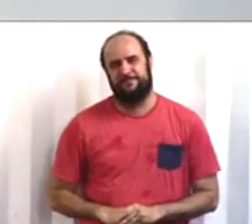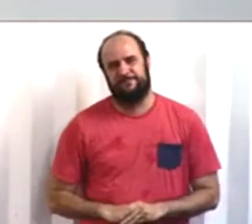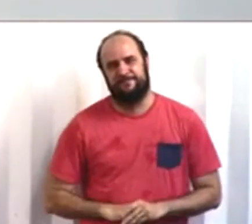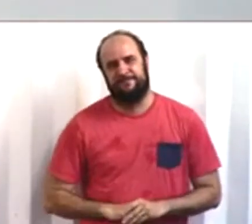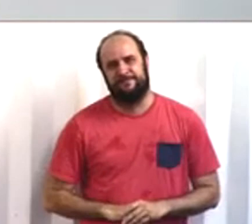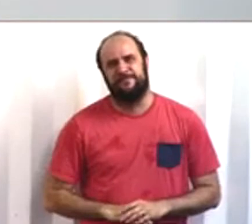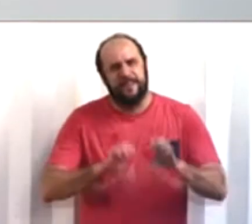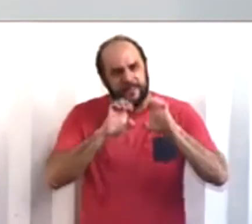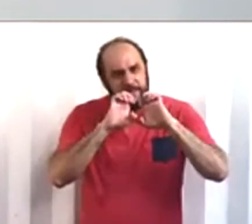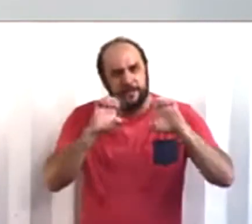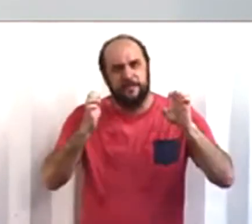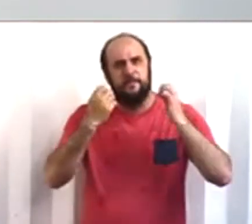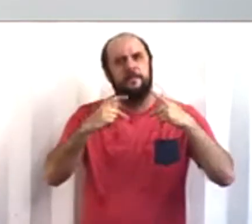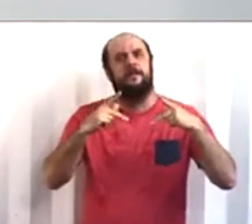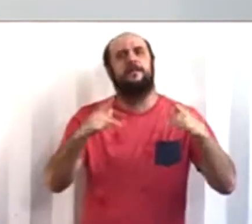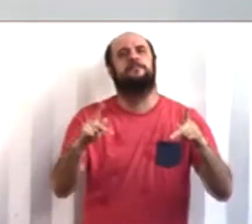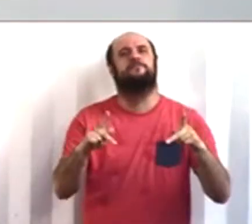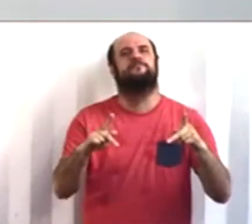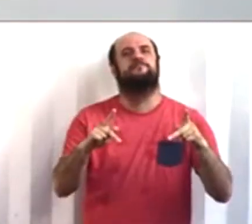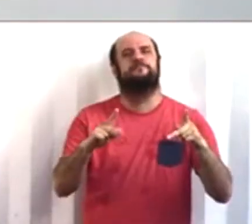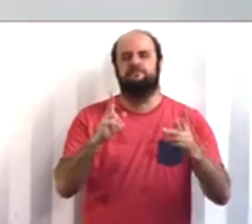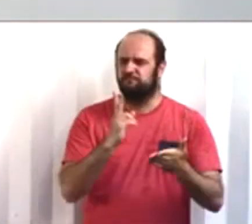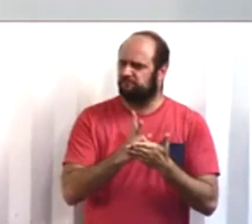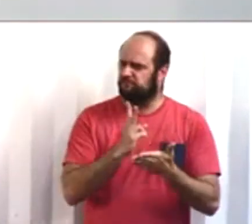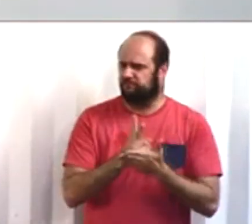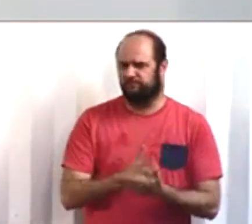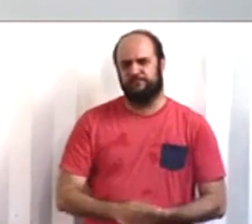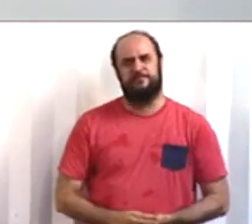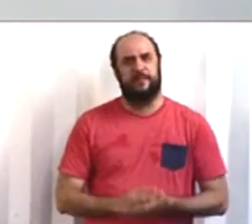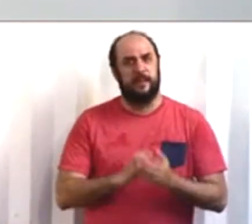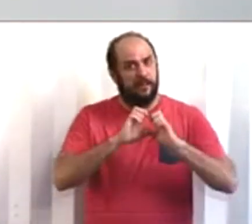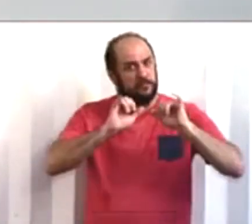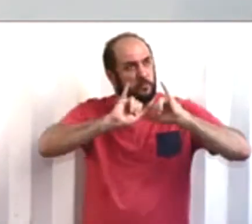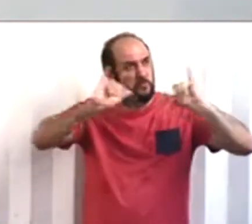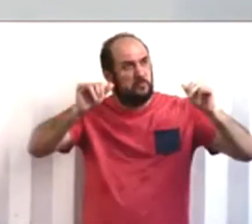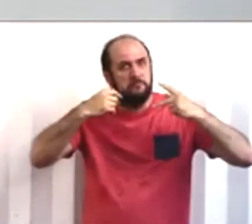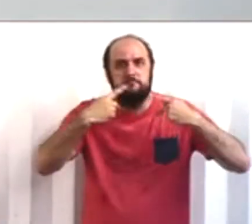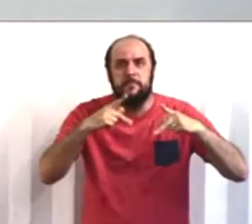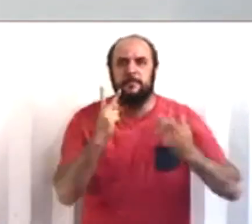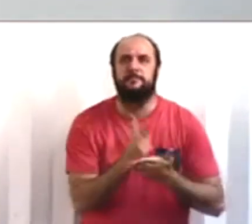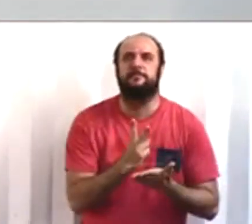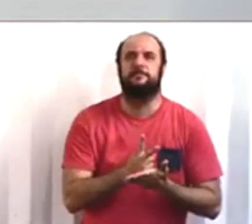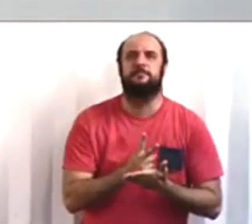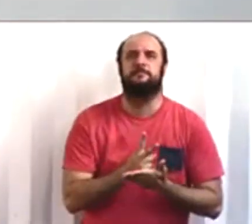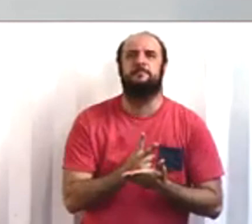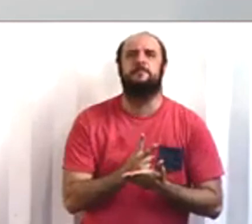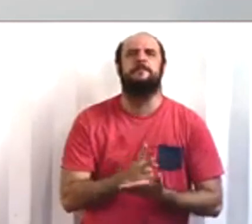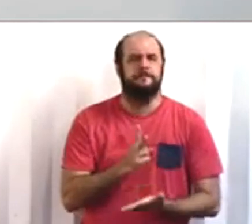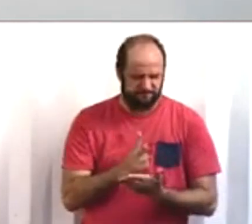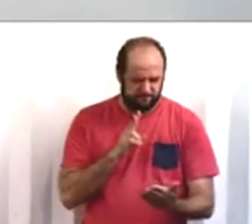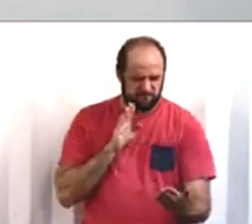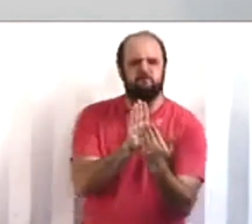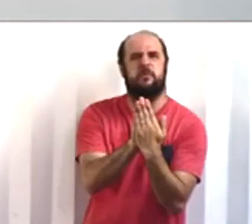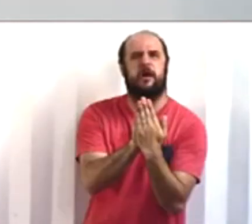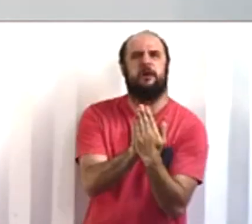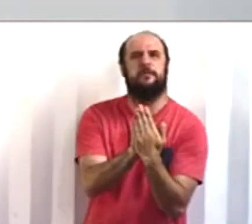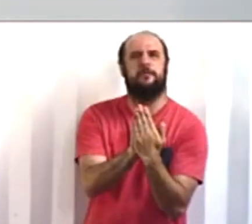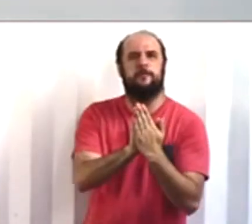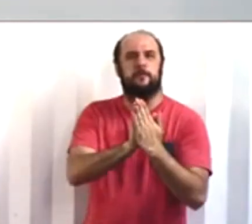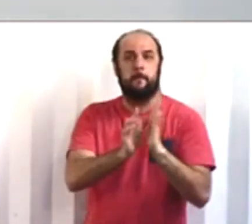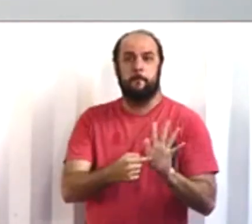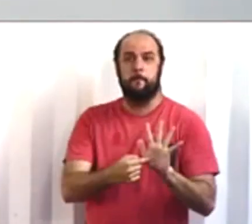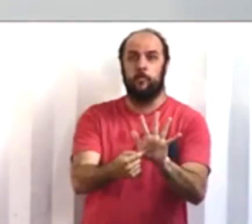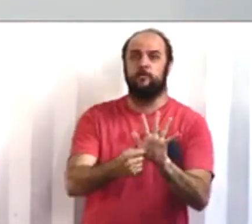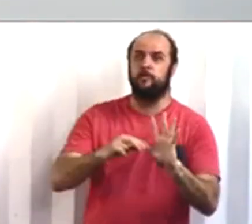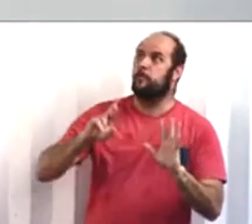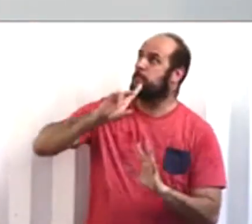feito de pregação, o evangelho do Filho de Deus é feito de pregação, e esta pregação tem confronto, esta pregação aponta o governo de